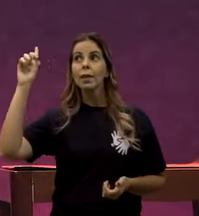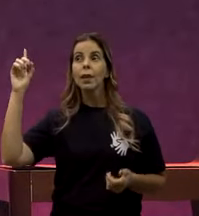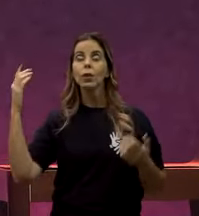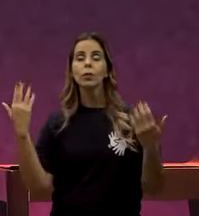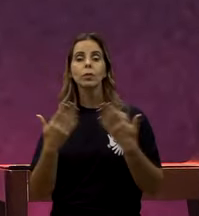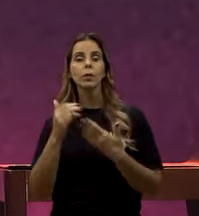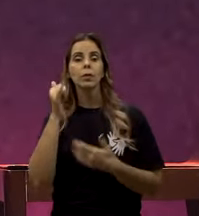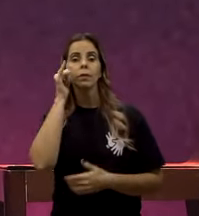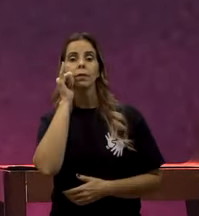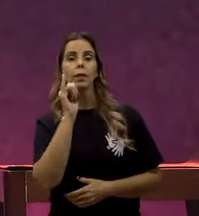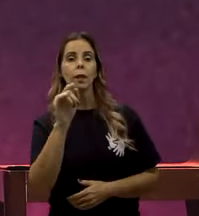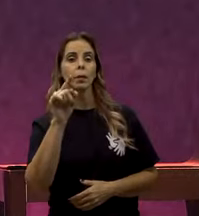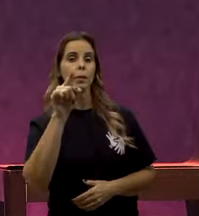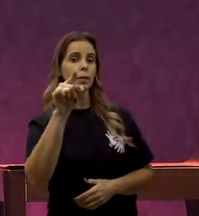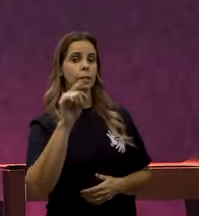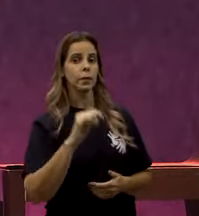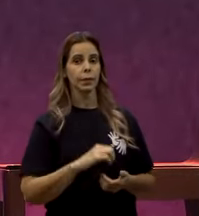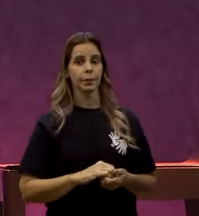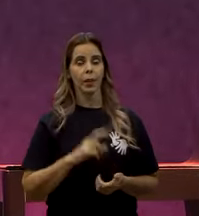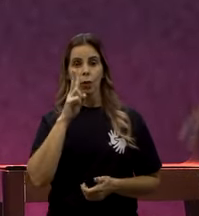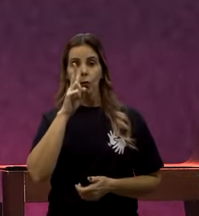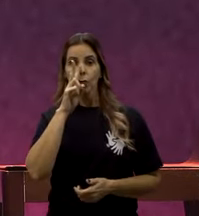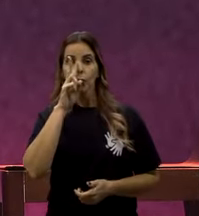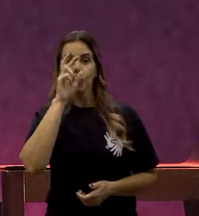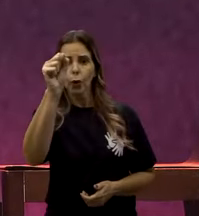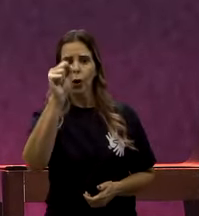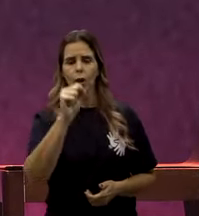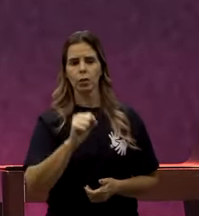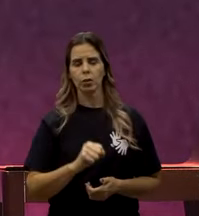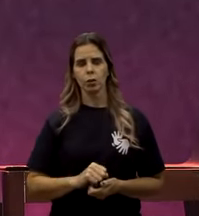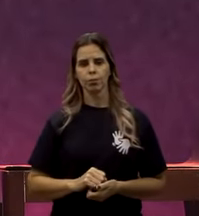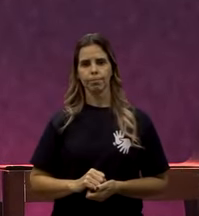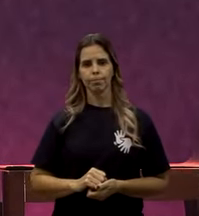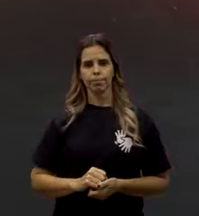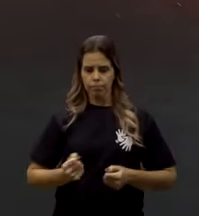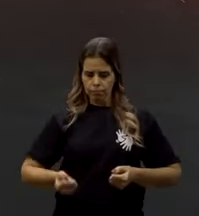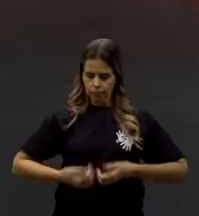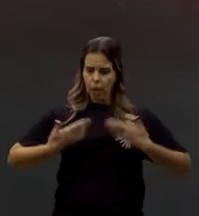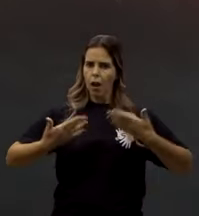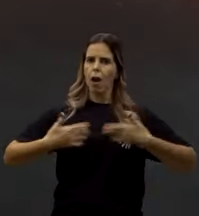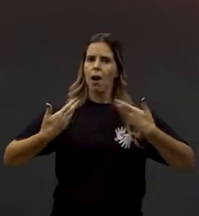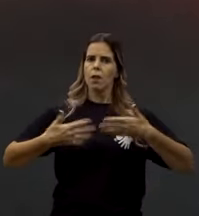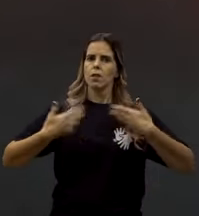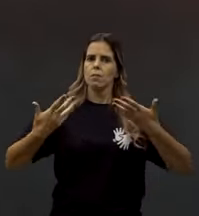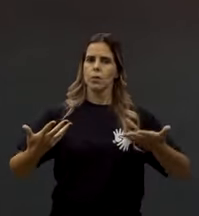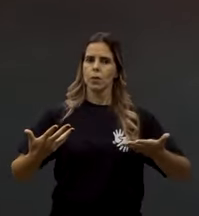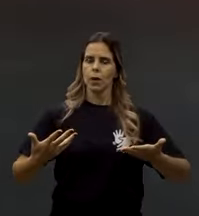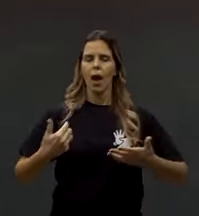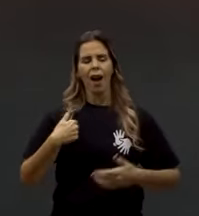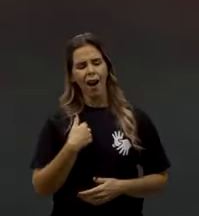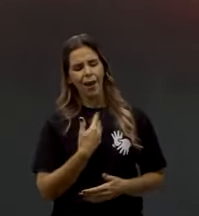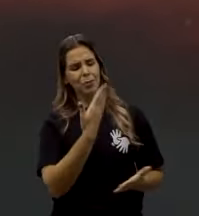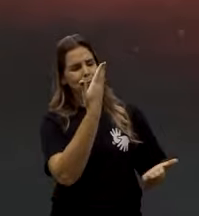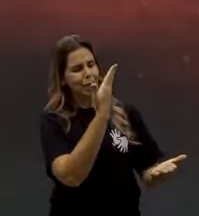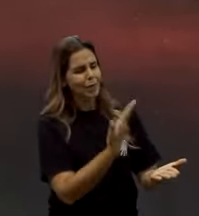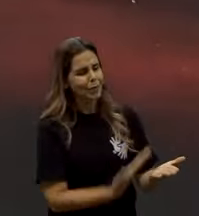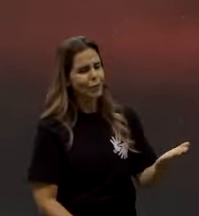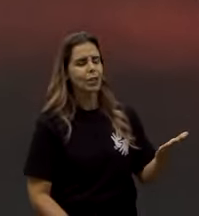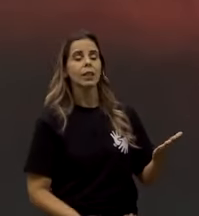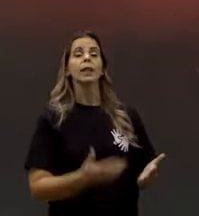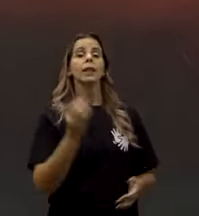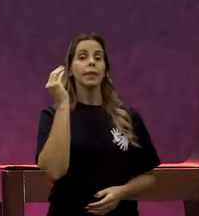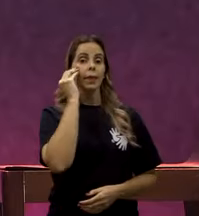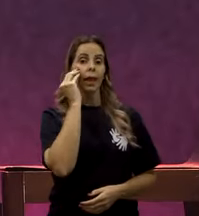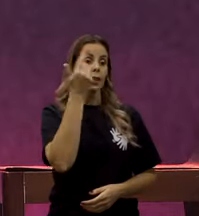medo seja forte corajoso não desanima enxuga essa lágrima pastor quebrei Tenta de novo pastor caí fica de